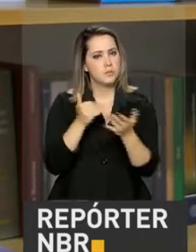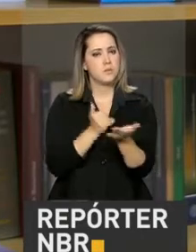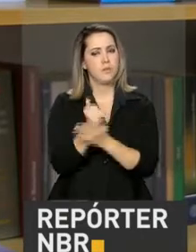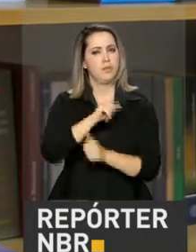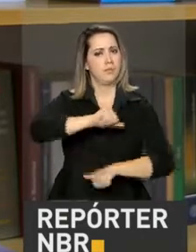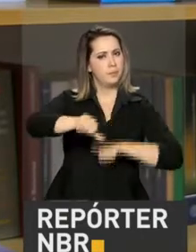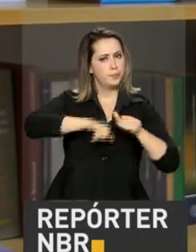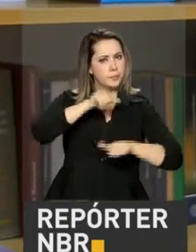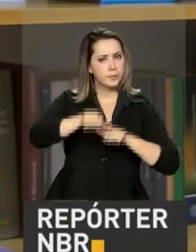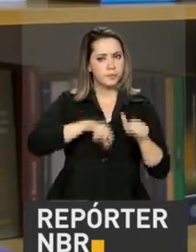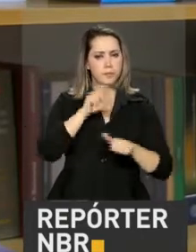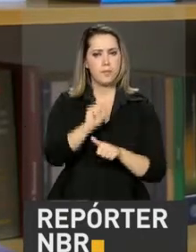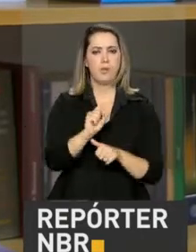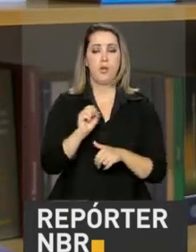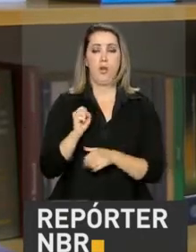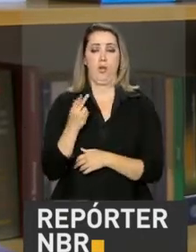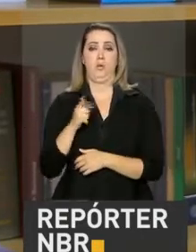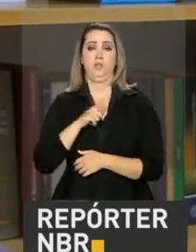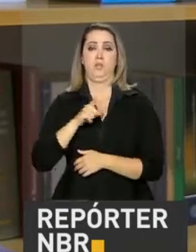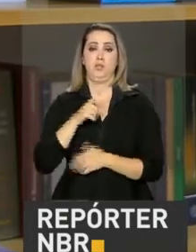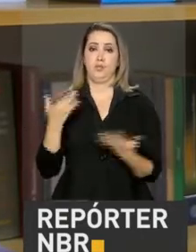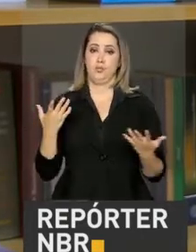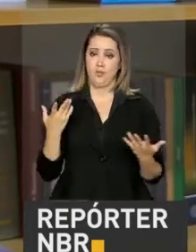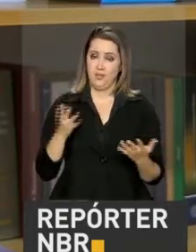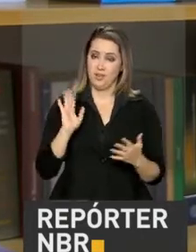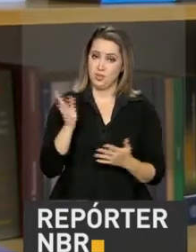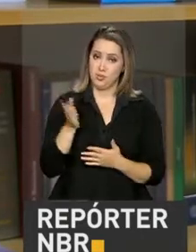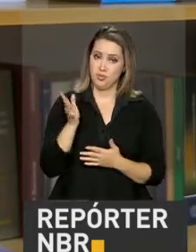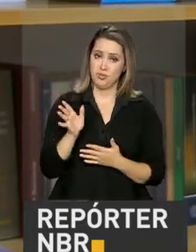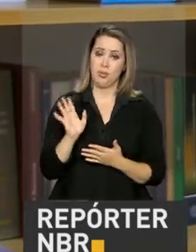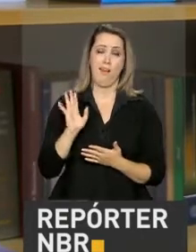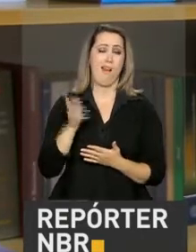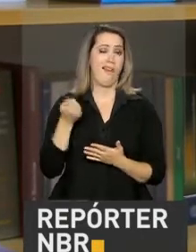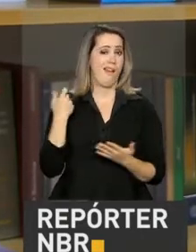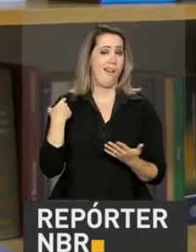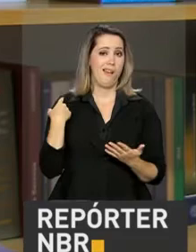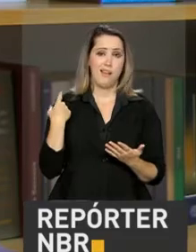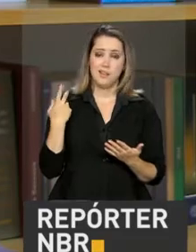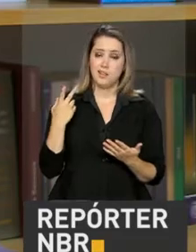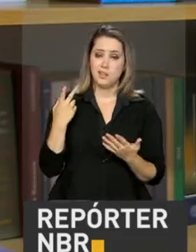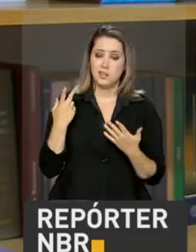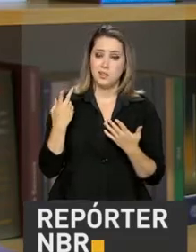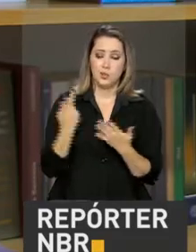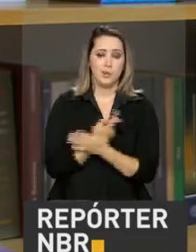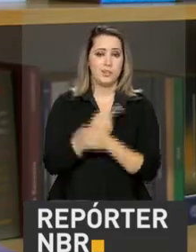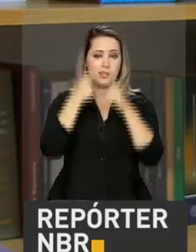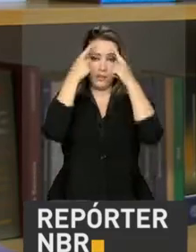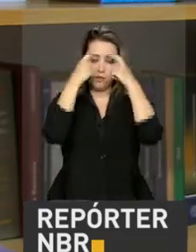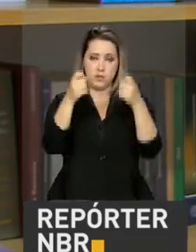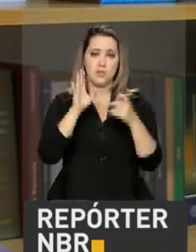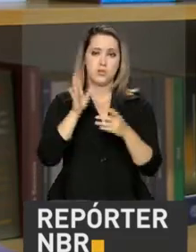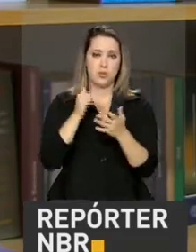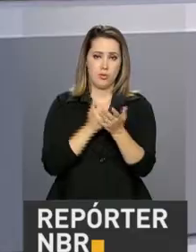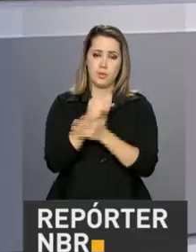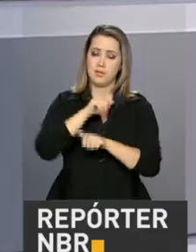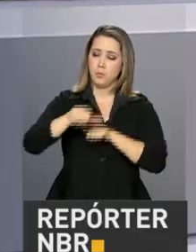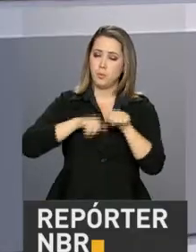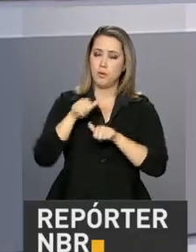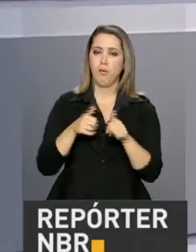uma mudança, ou se tiver num nível que realmente já se praticando, você já começar a tomar as providências.